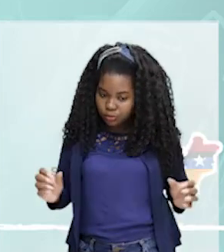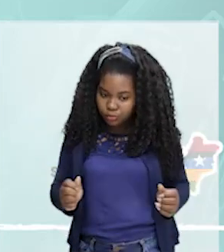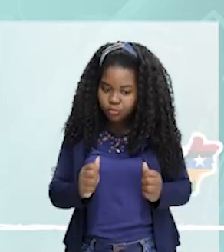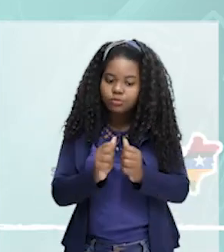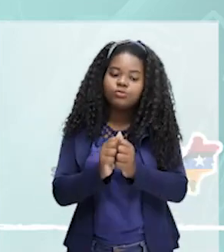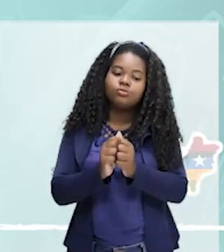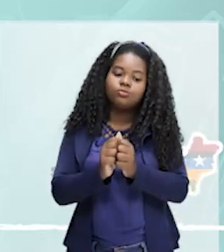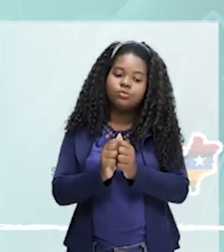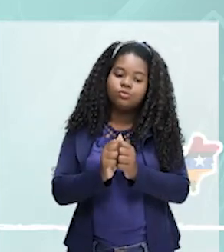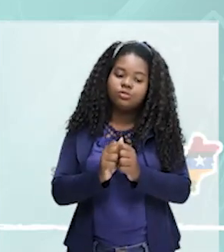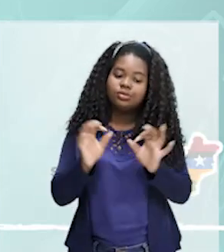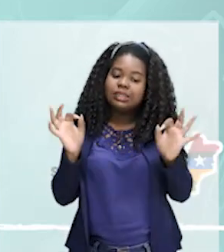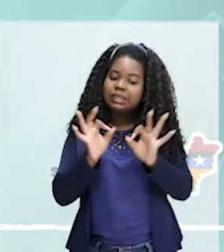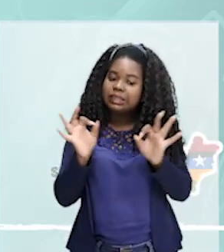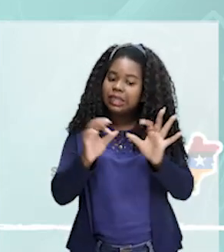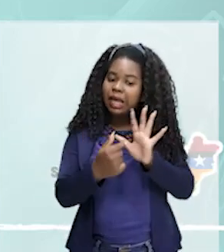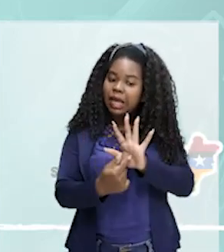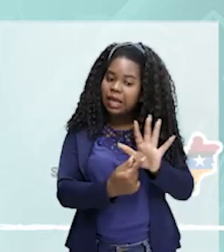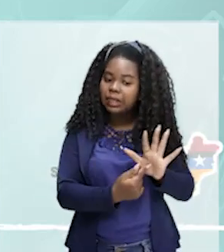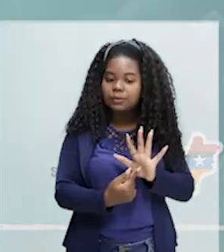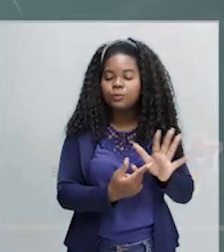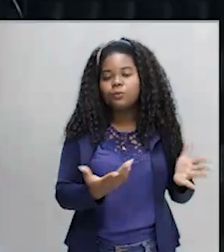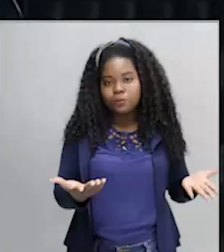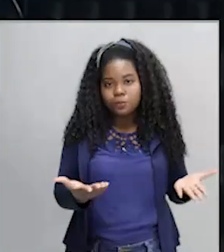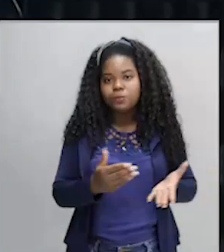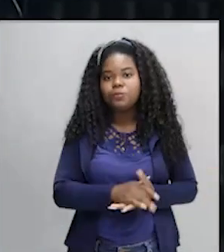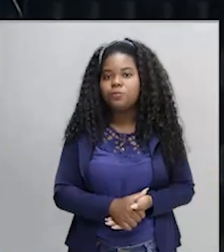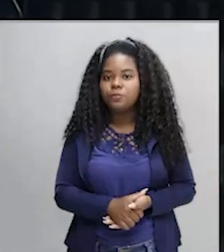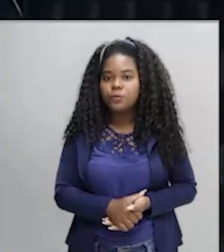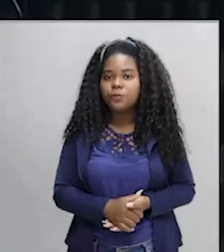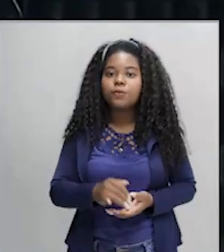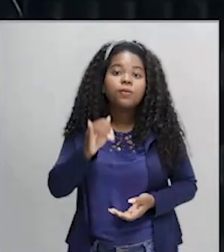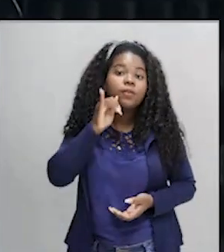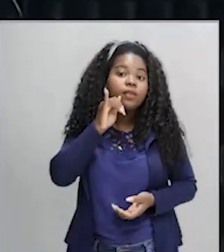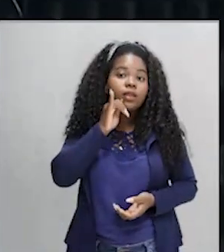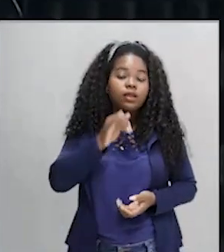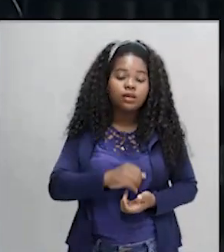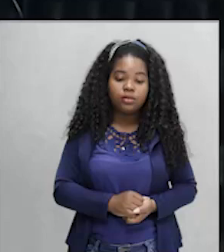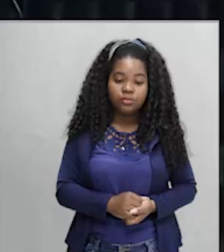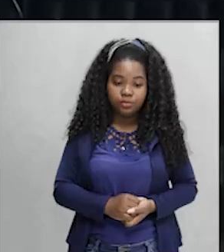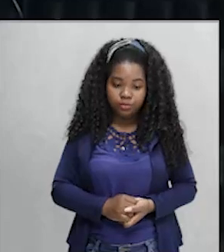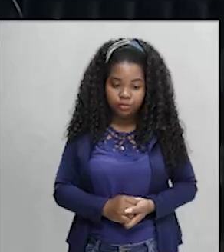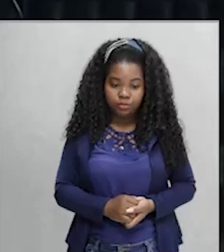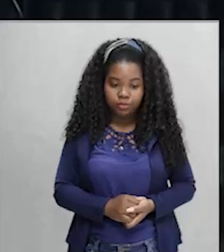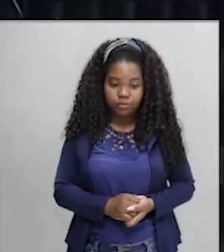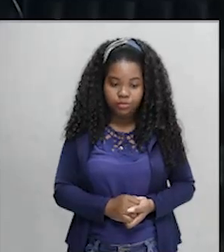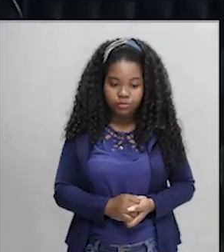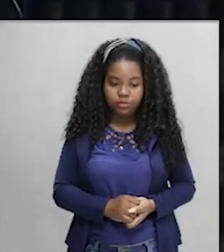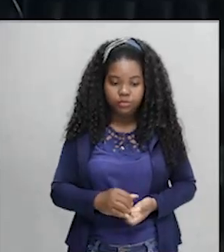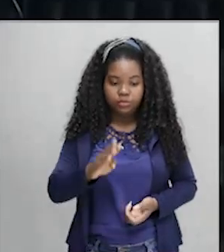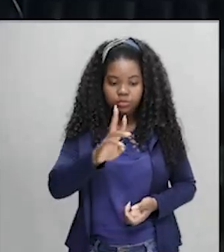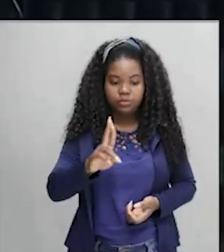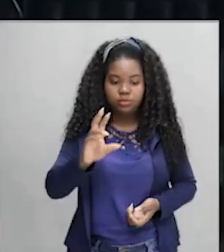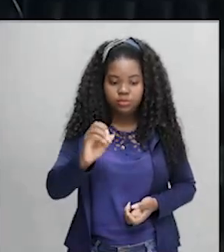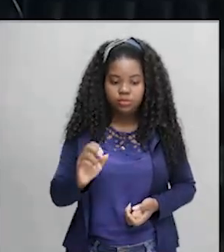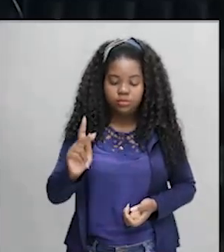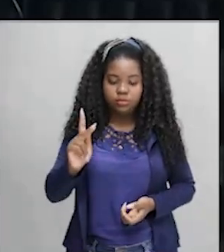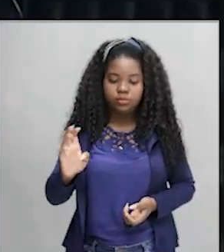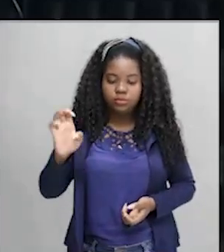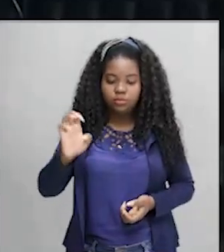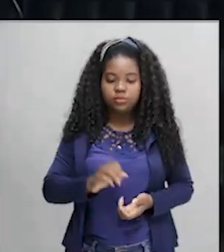e nada pode aparecer no meio deles. Então, por exemplo, broke down é um verbo frasal que é